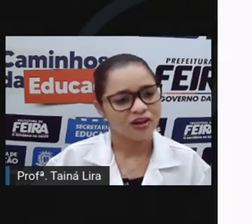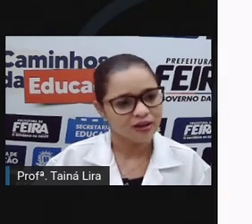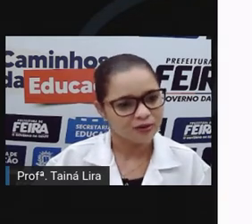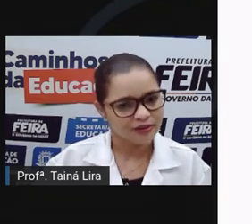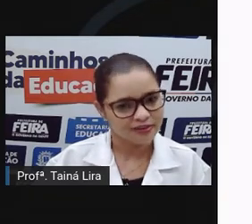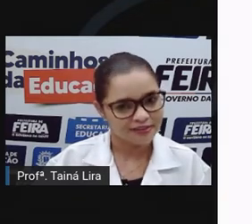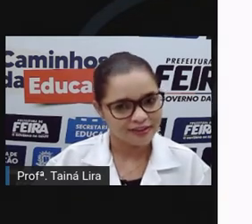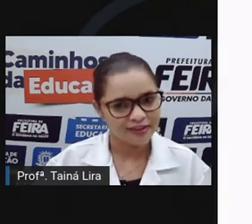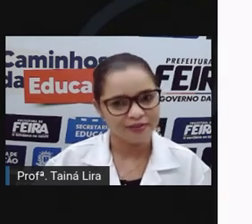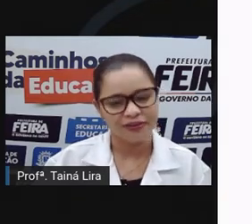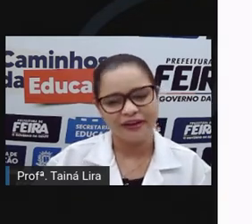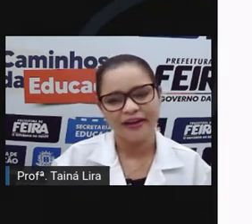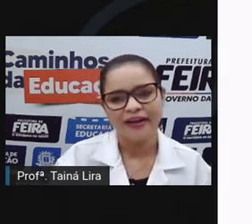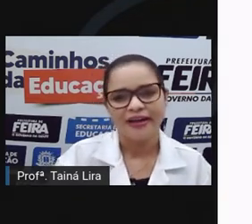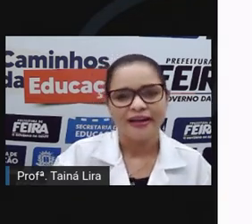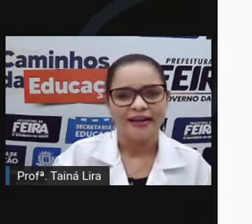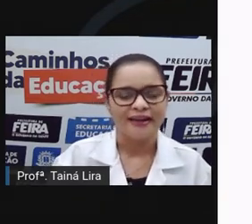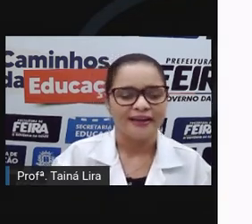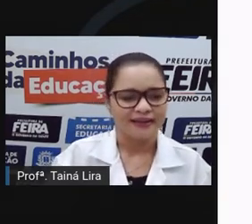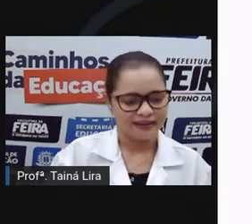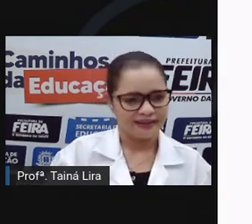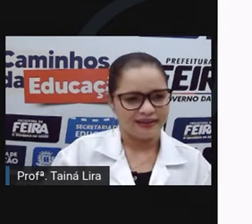Vocês já conheciam, né?